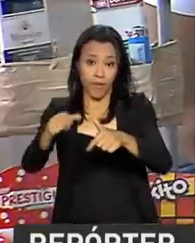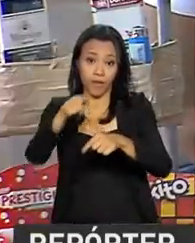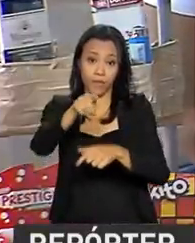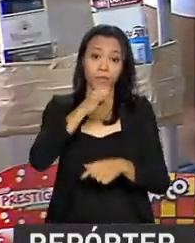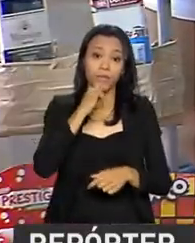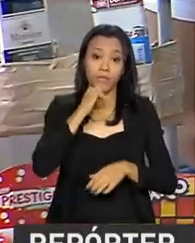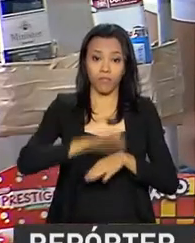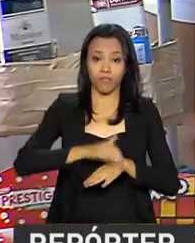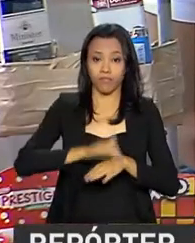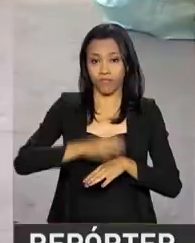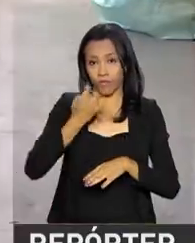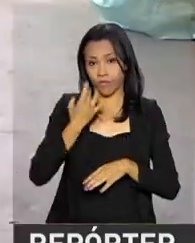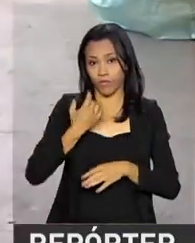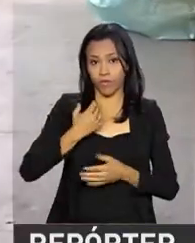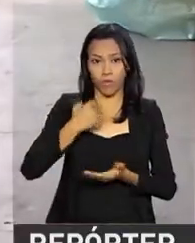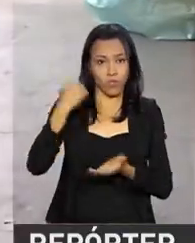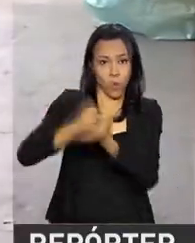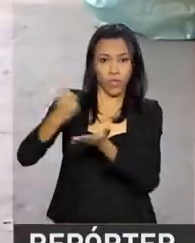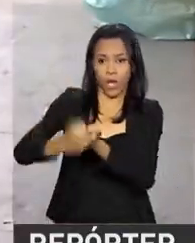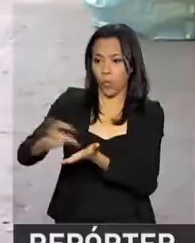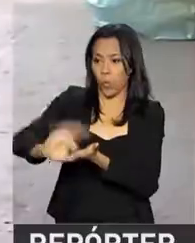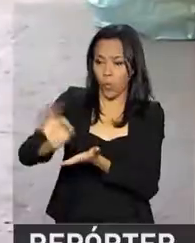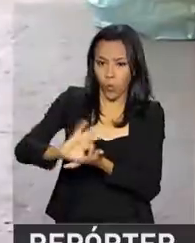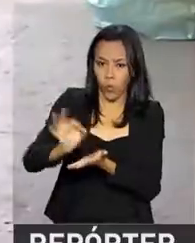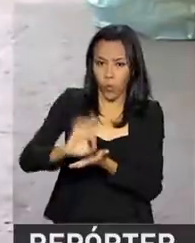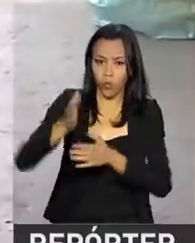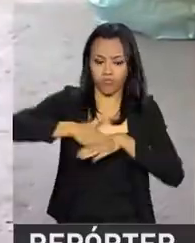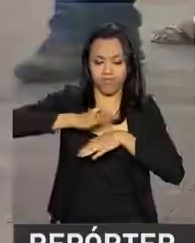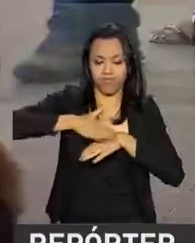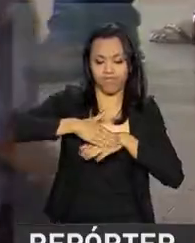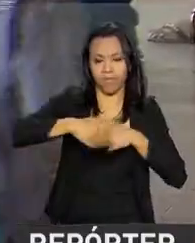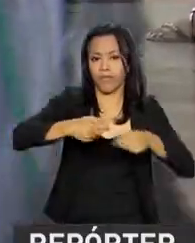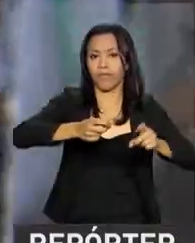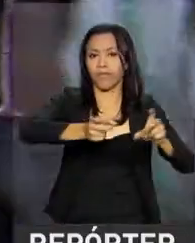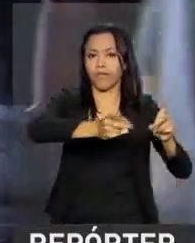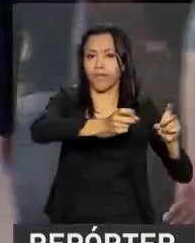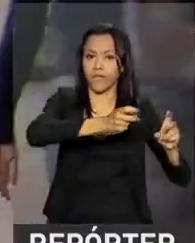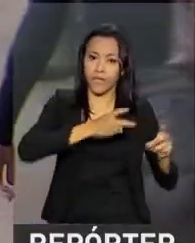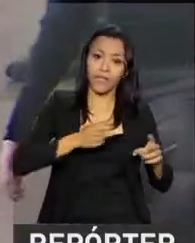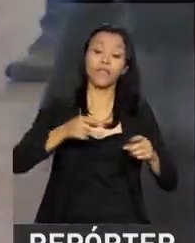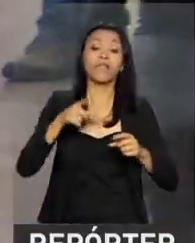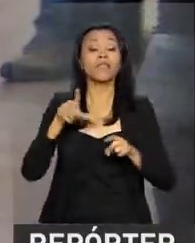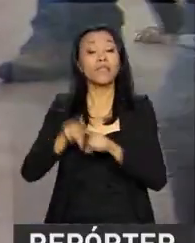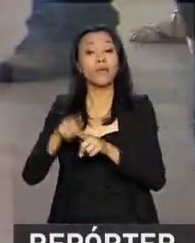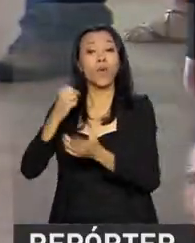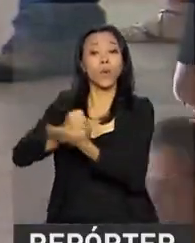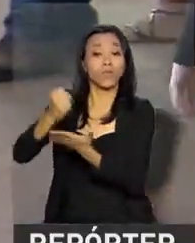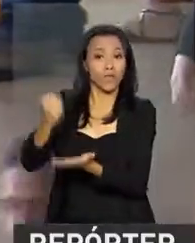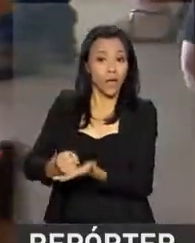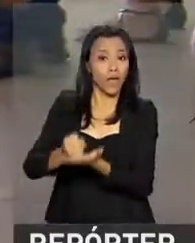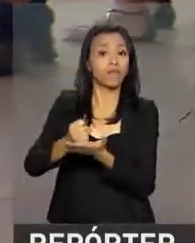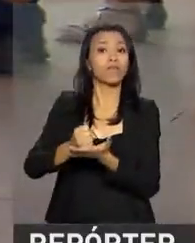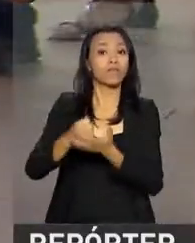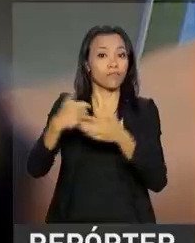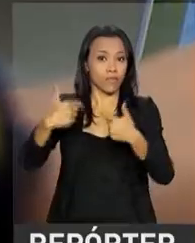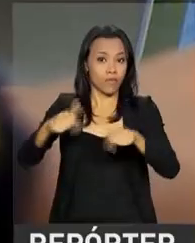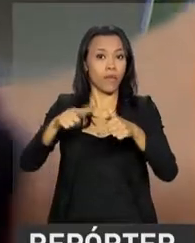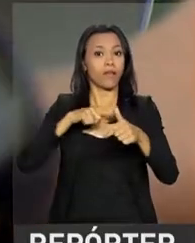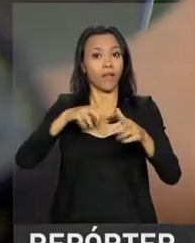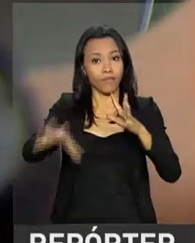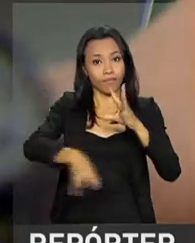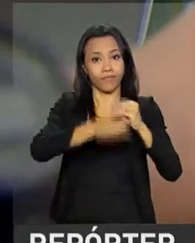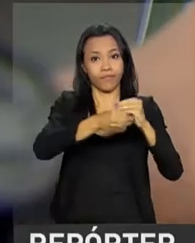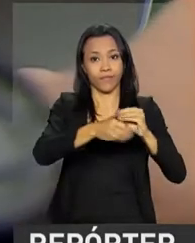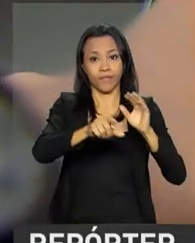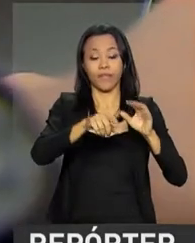por conta própria e também com duas novas possibilidades de contratos de trabalho previstas na reforma trabalhista. No